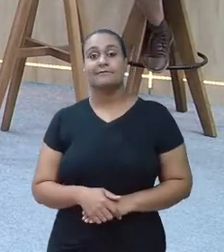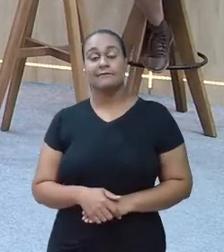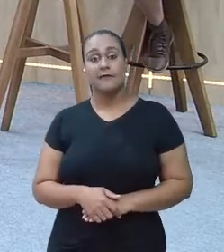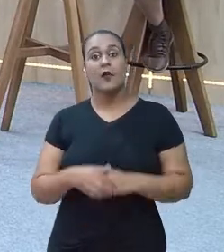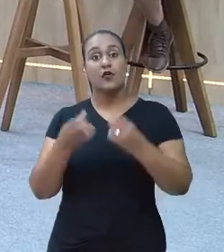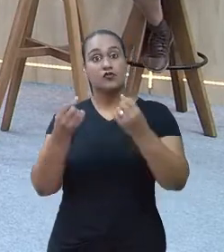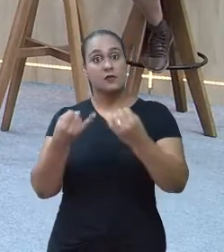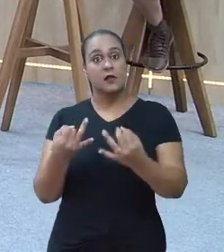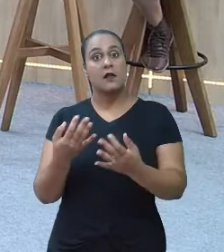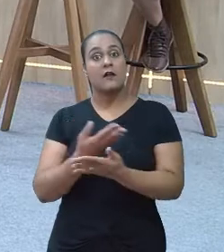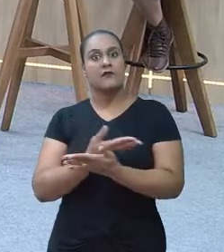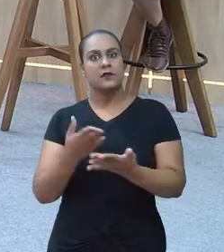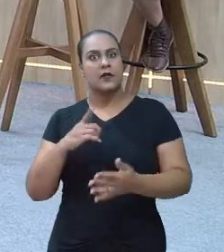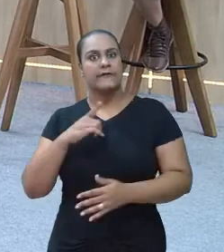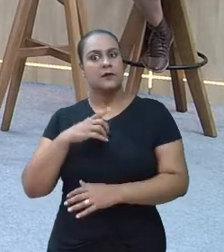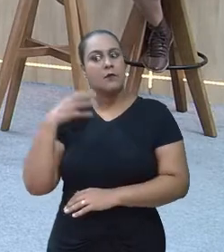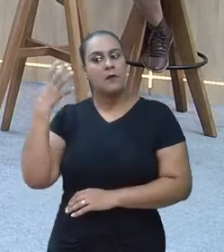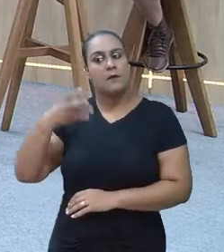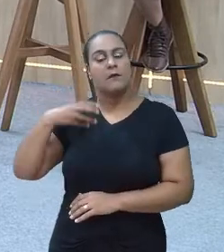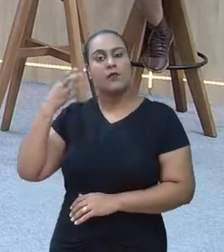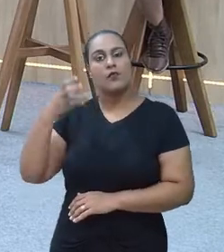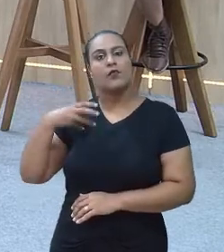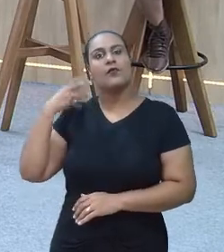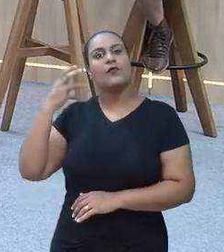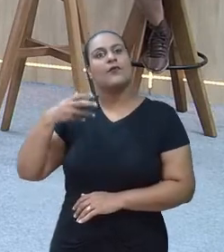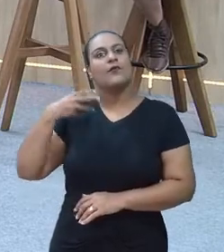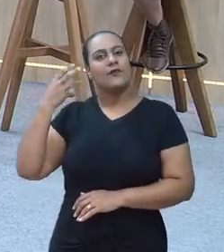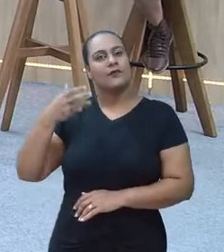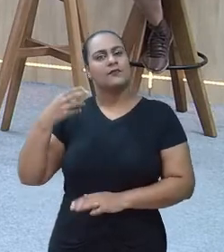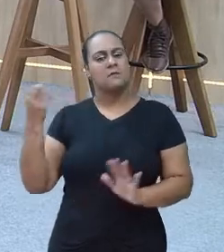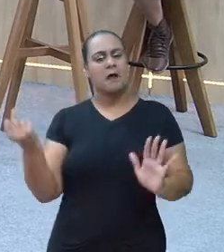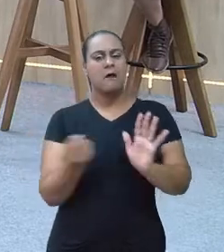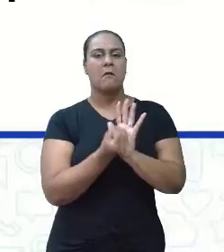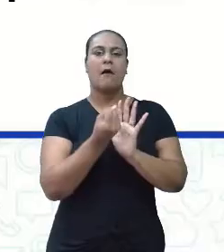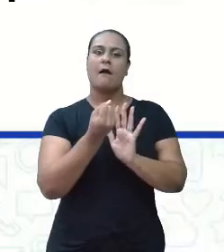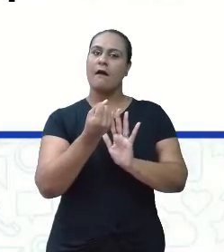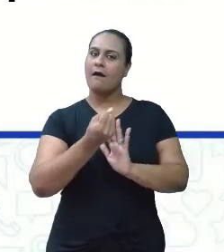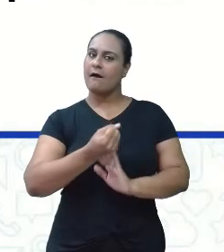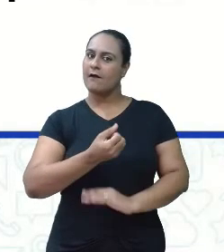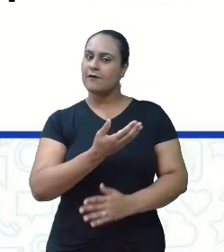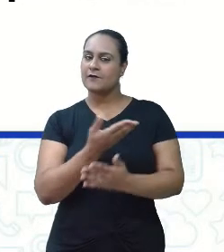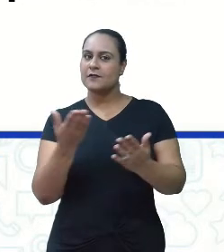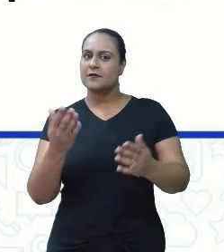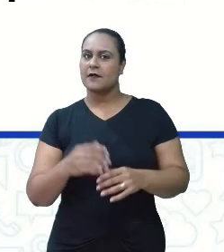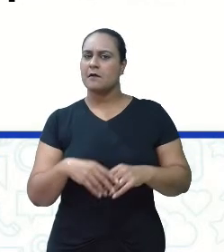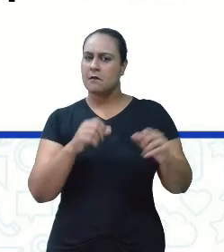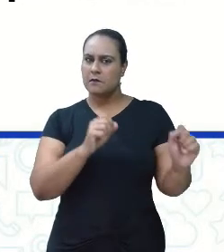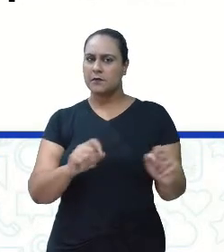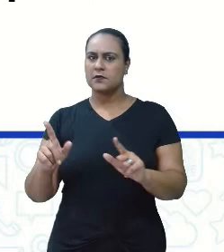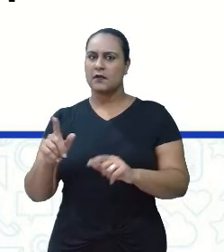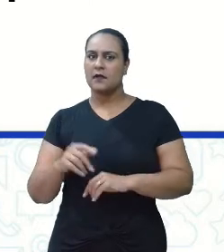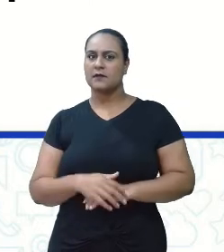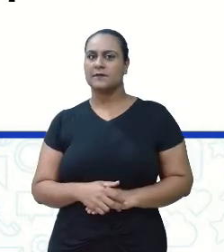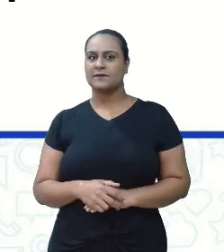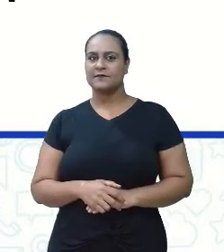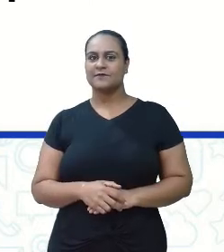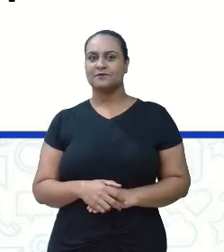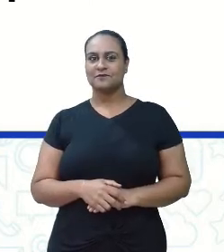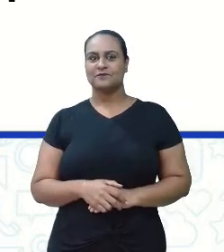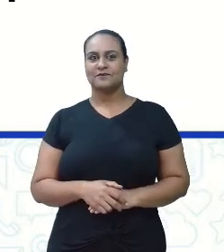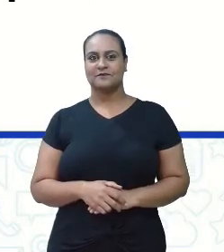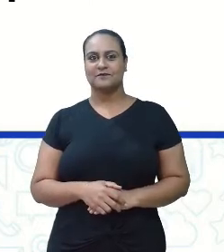nós temos aqui uma canção para ficar marcada em sua tela. Passa o slide para mim, por favor, querido professor Revoredo, por